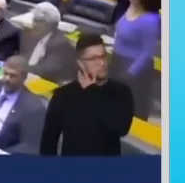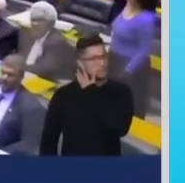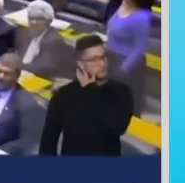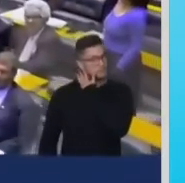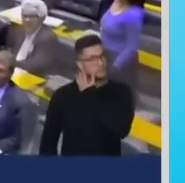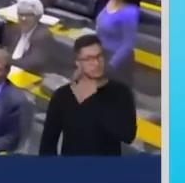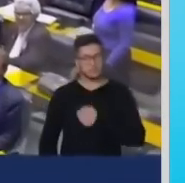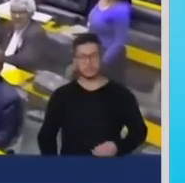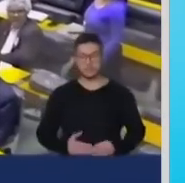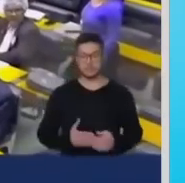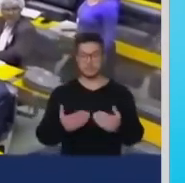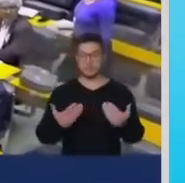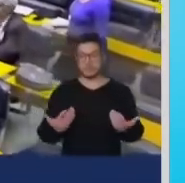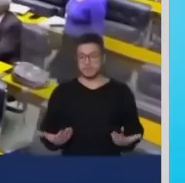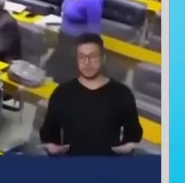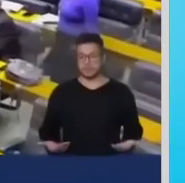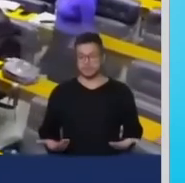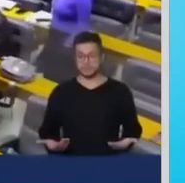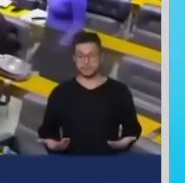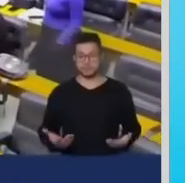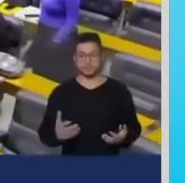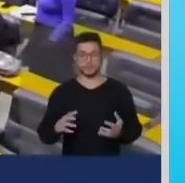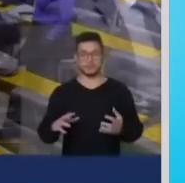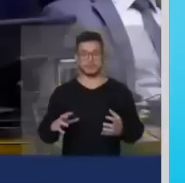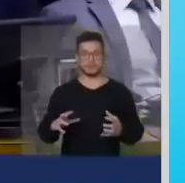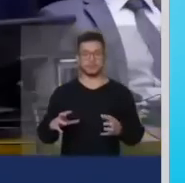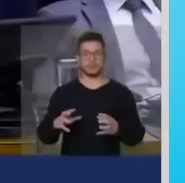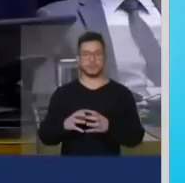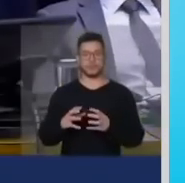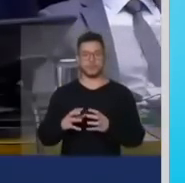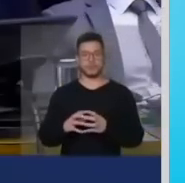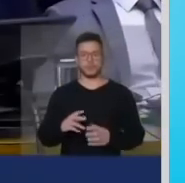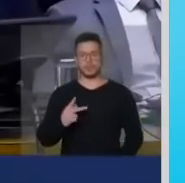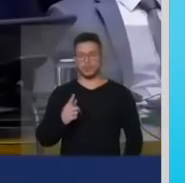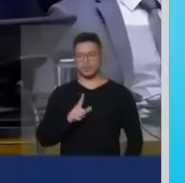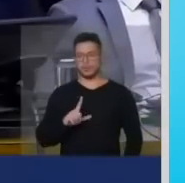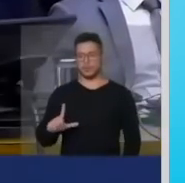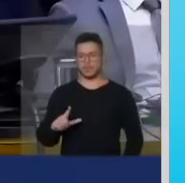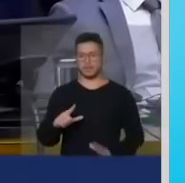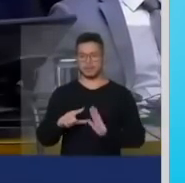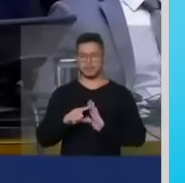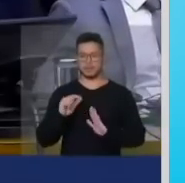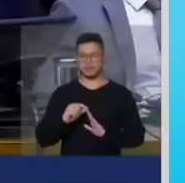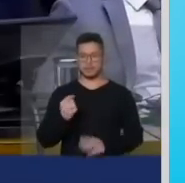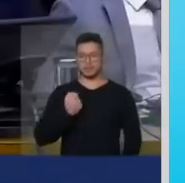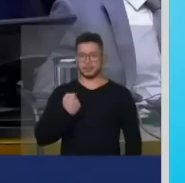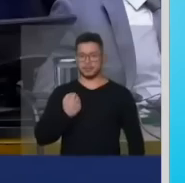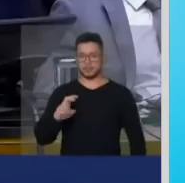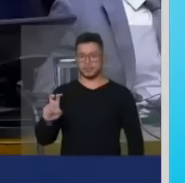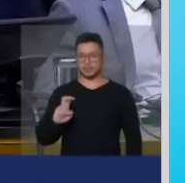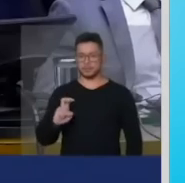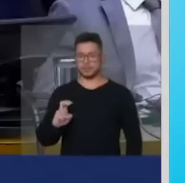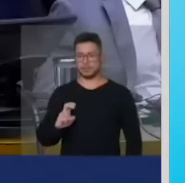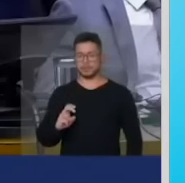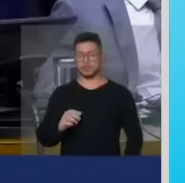em emendas parlamentares deste ano mesmo com o movimento do governo deputados e senadores intensificaram as cobranças